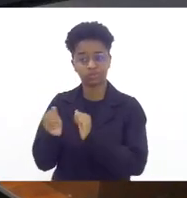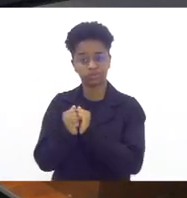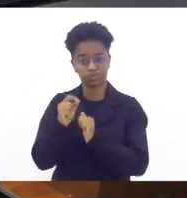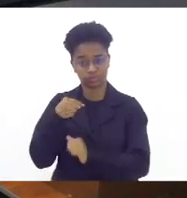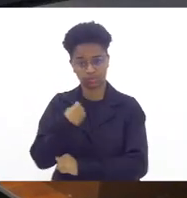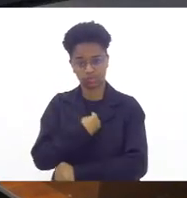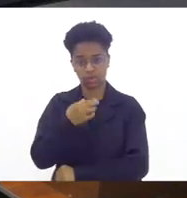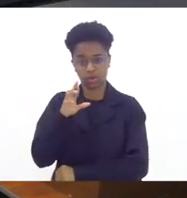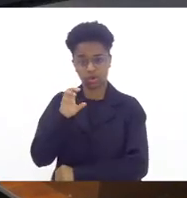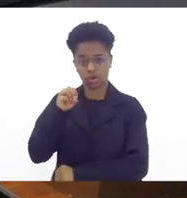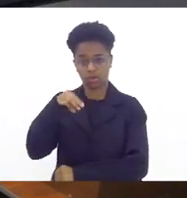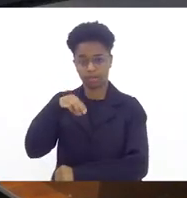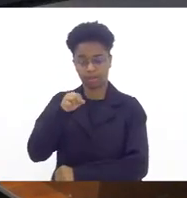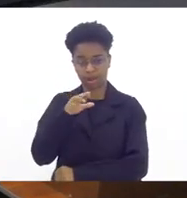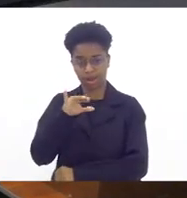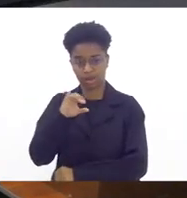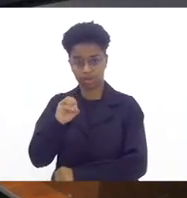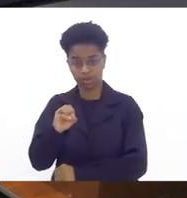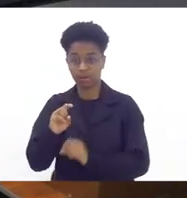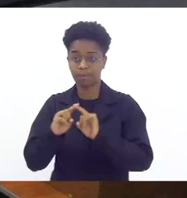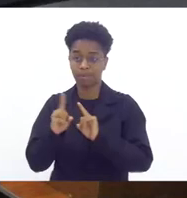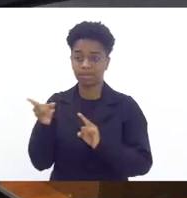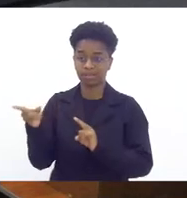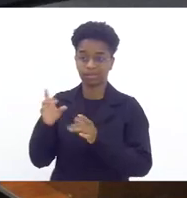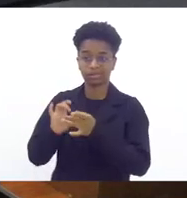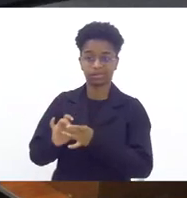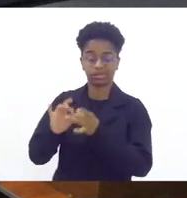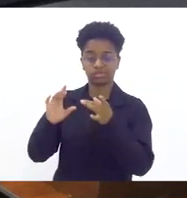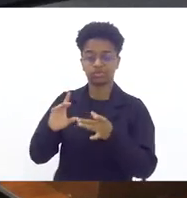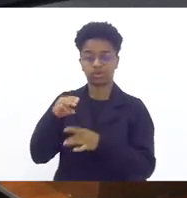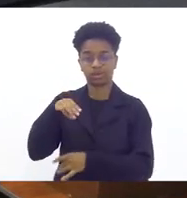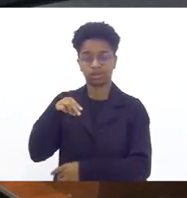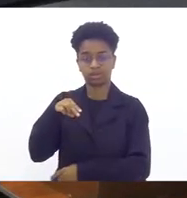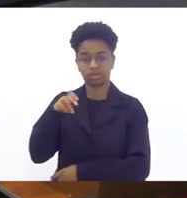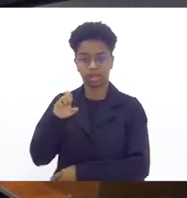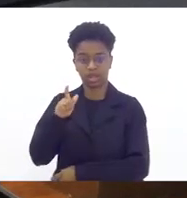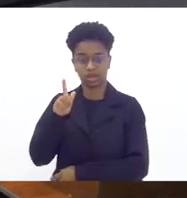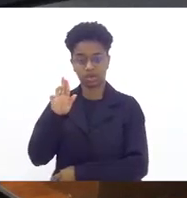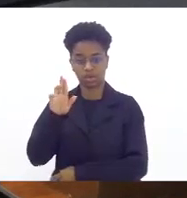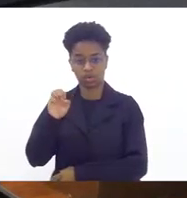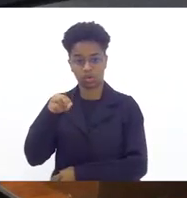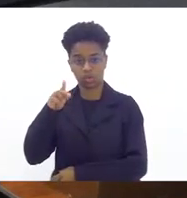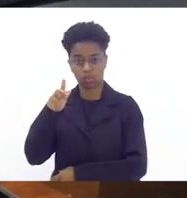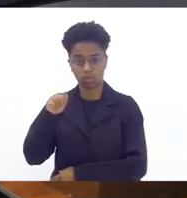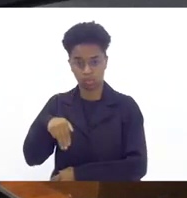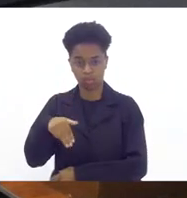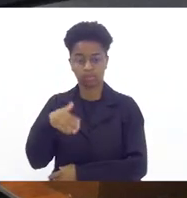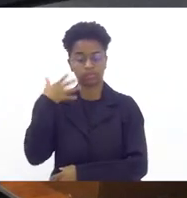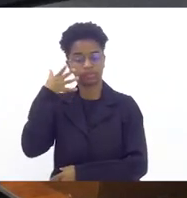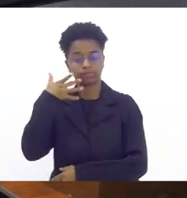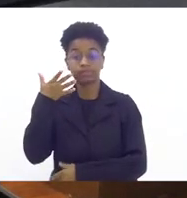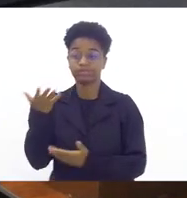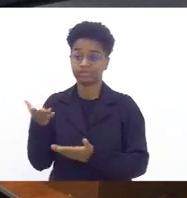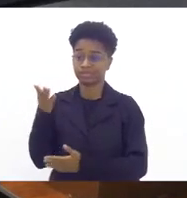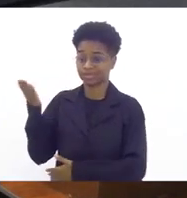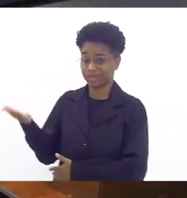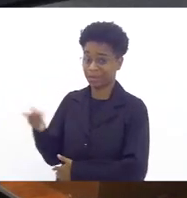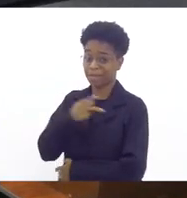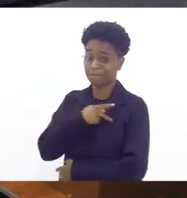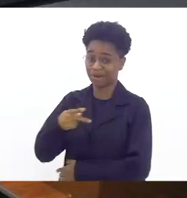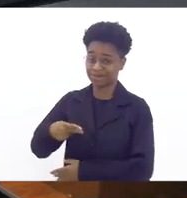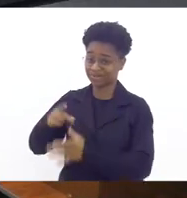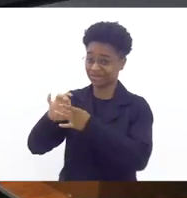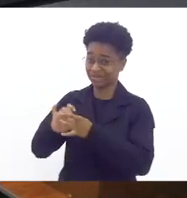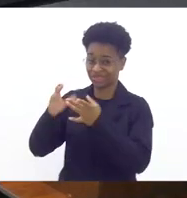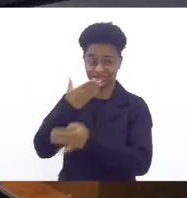aqui, Romário Regis. E ele cedeu um lugar para o Negro Gun, então está aqui, o pastor cedeu lugar